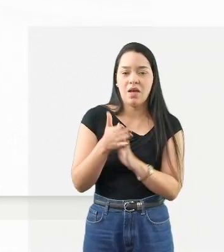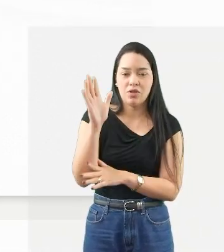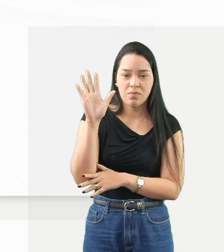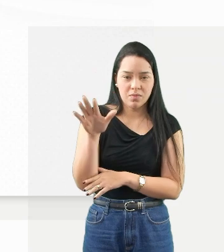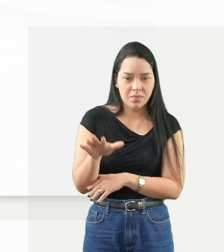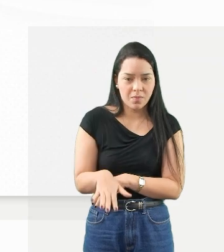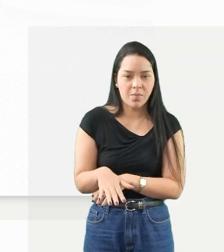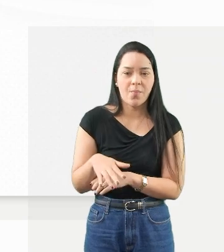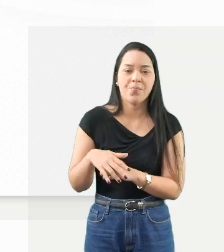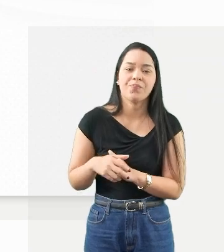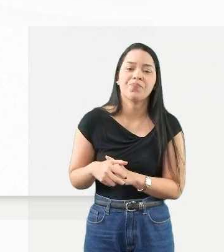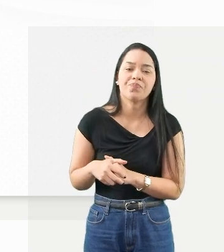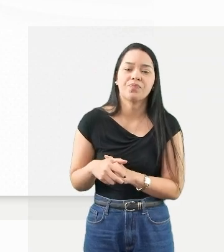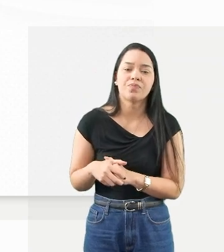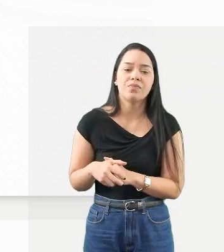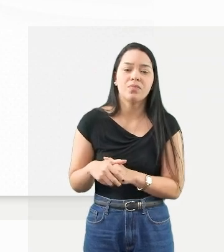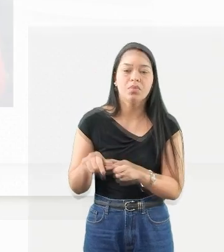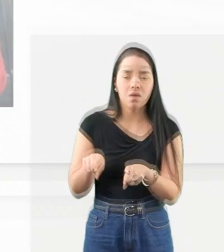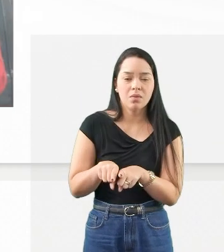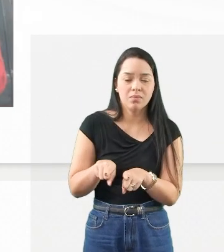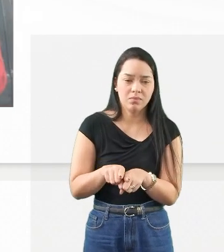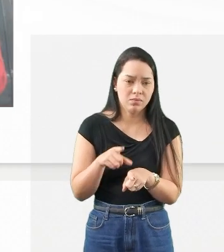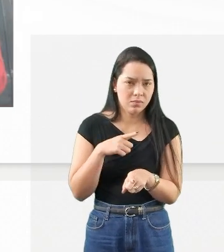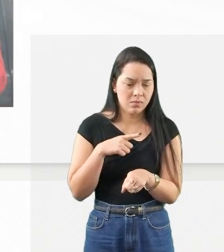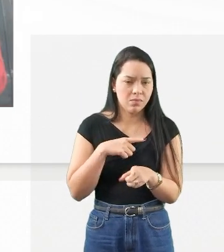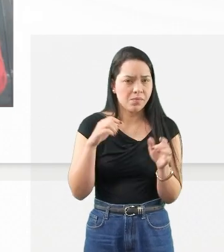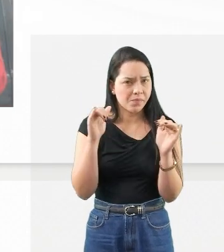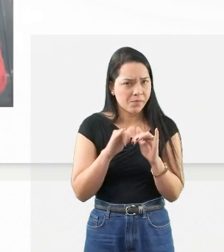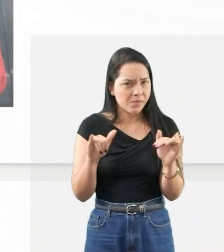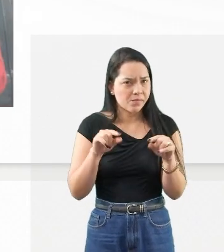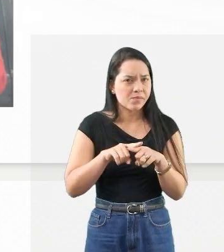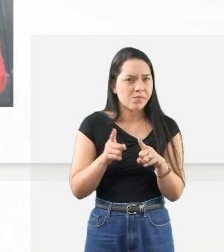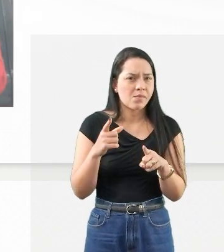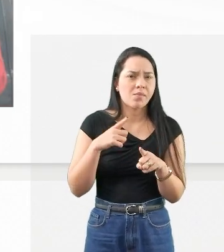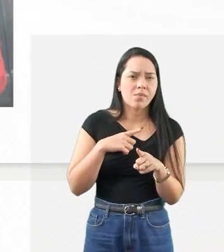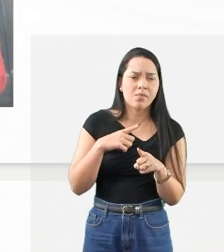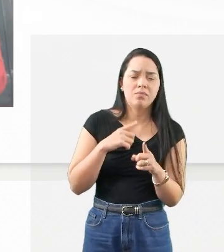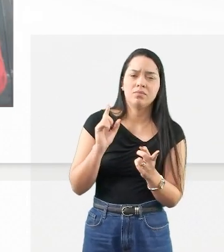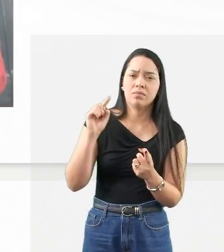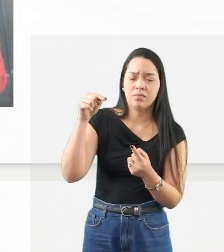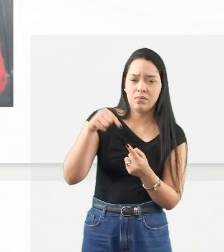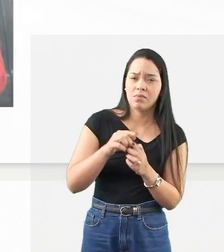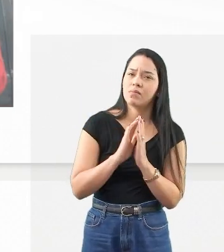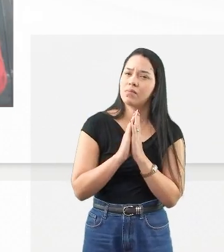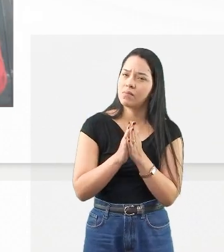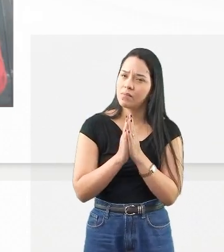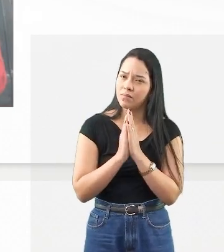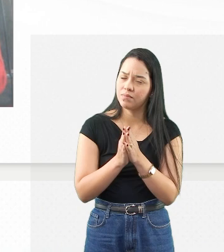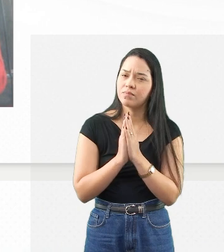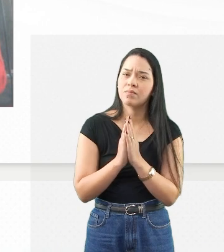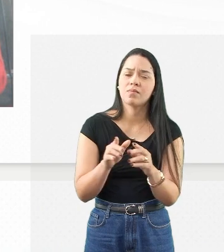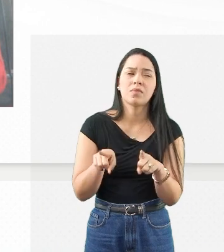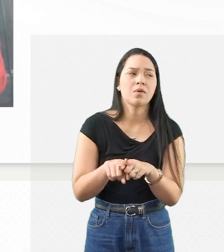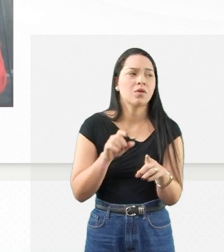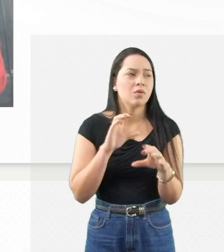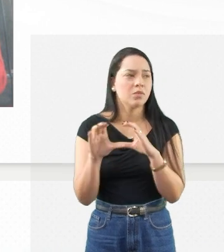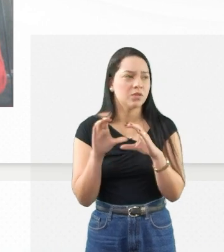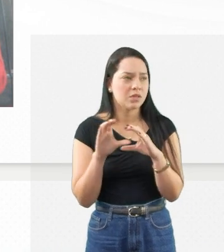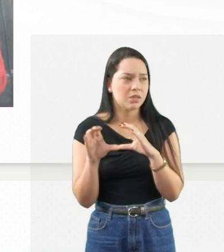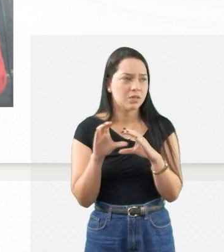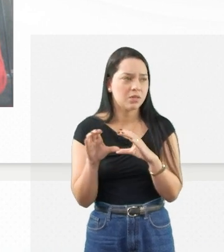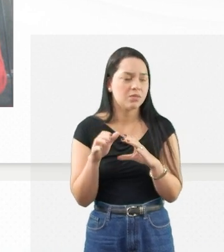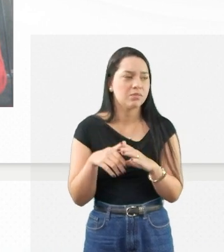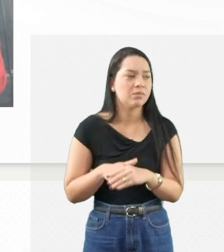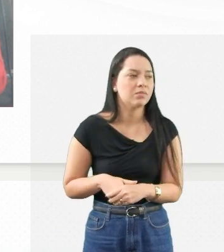né? Então, é um folder que ele repassa uma informação, mas ele tem uma finalidade ali apelativa, né? Uma função comunicativa, a gente pode